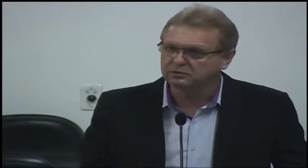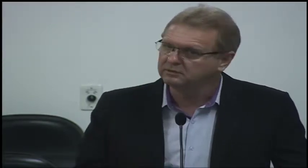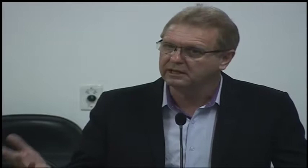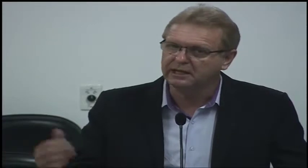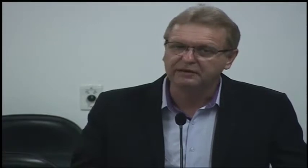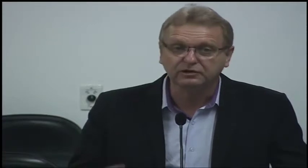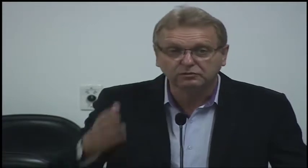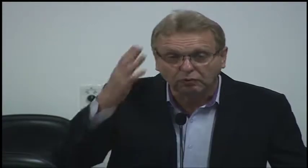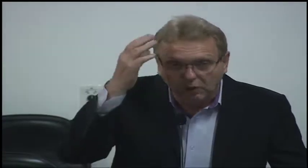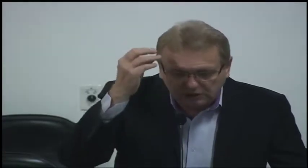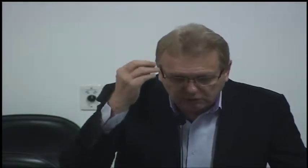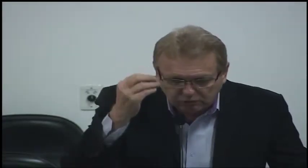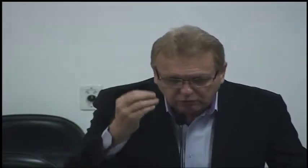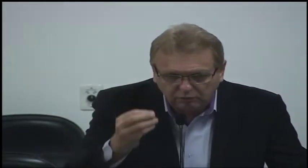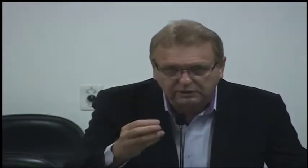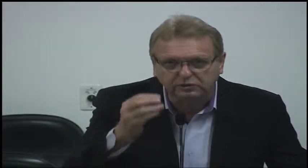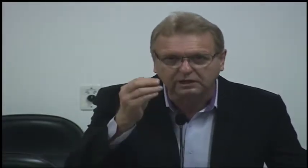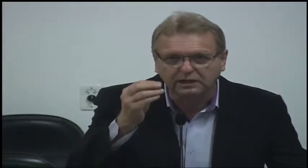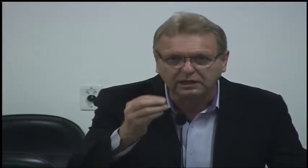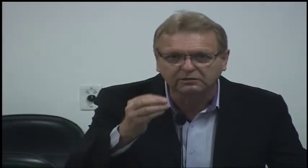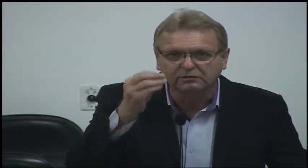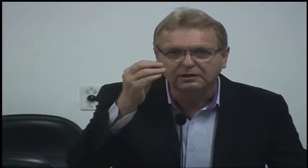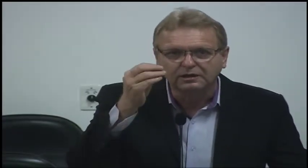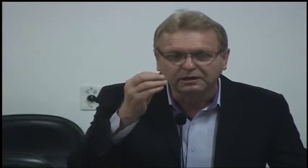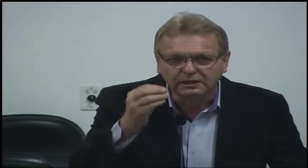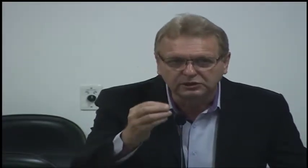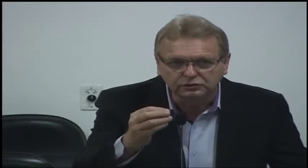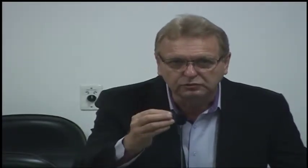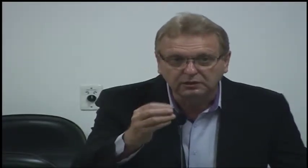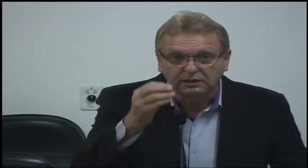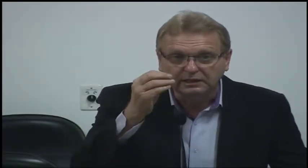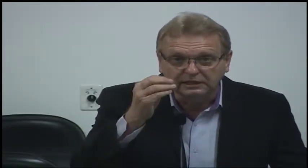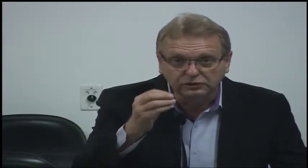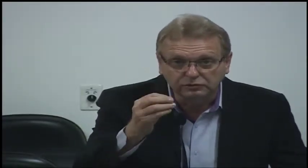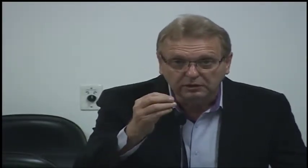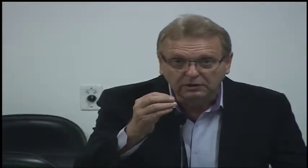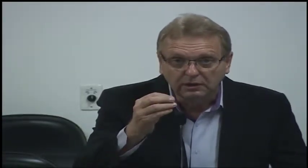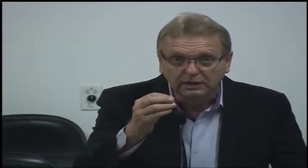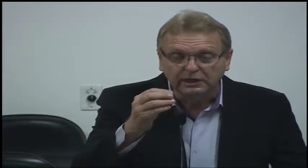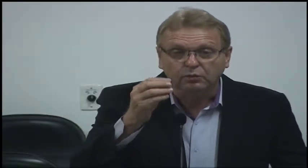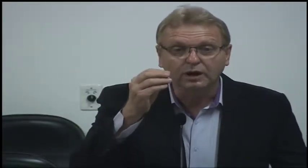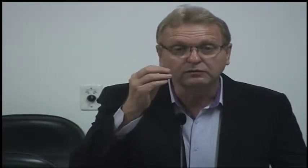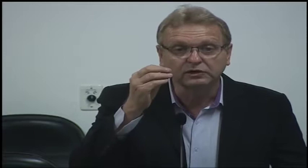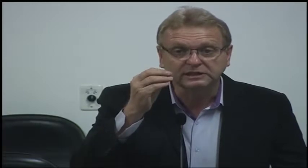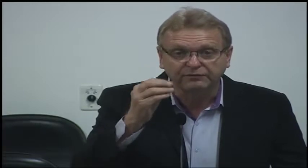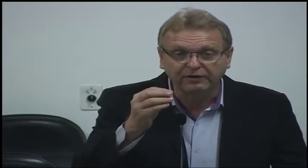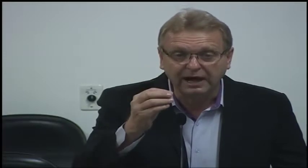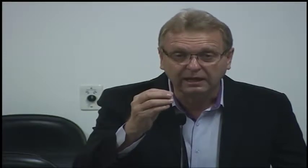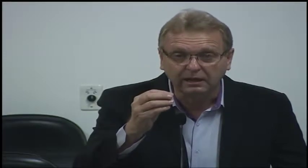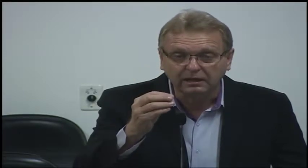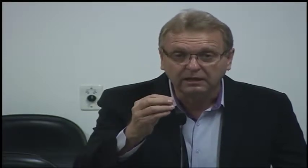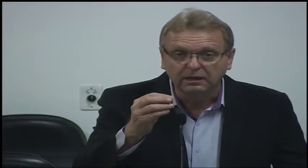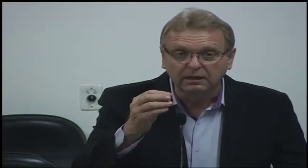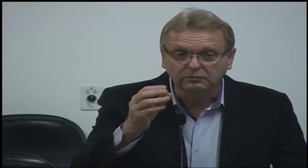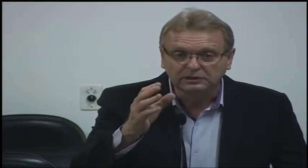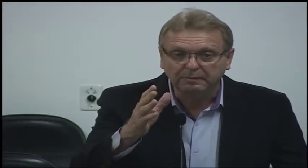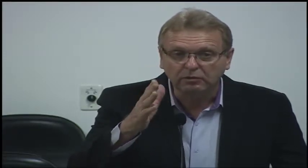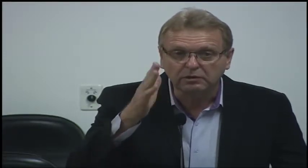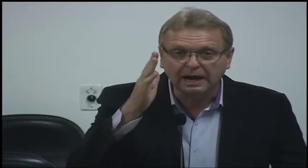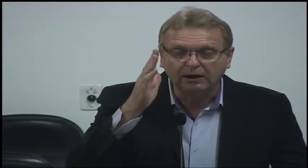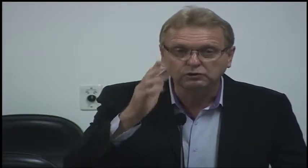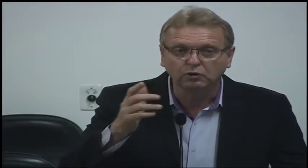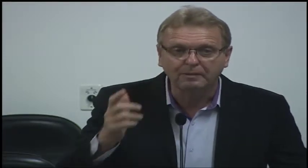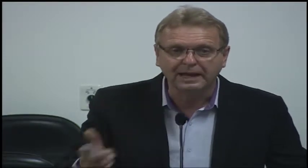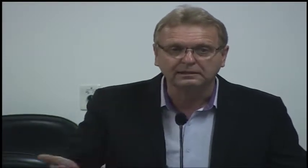A pessoa não está nem aí, continua jogando lixo. E quando você fala, um dia